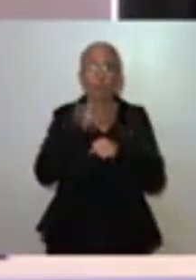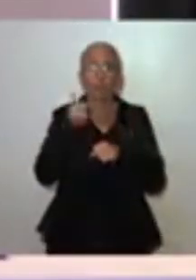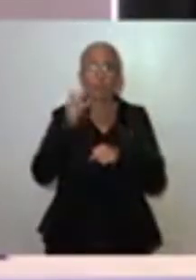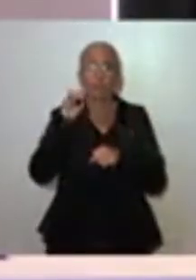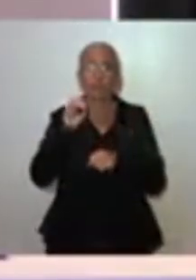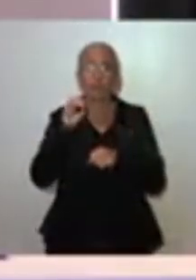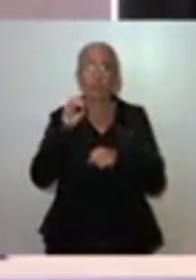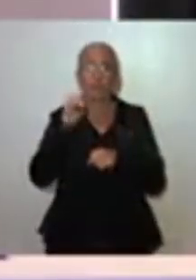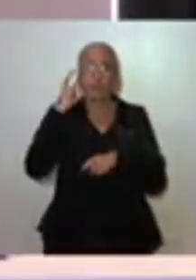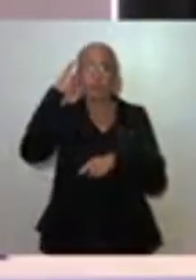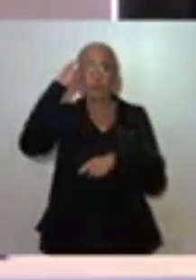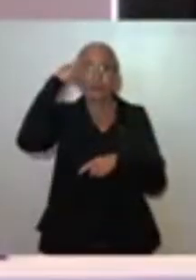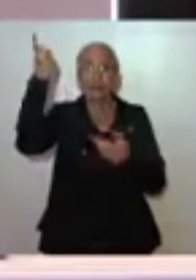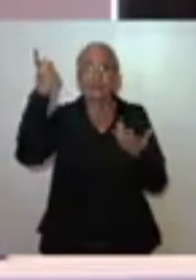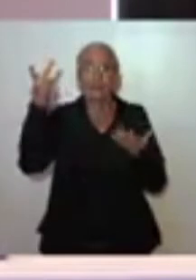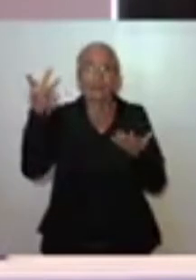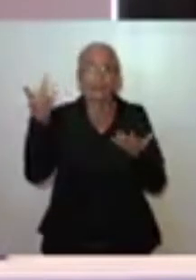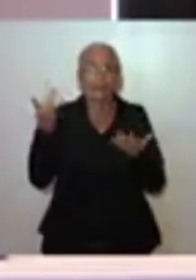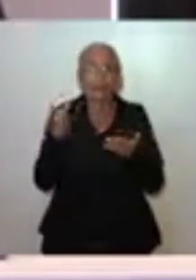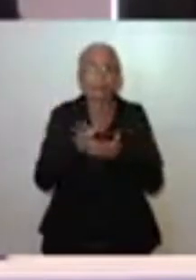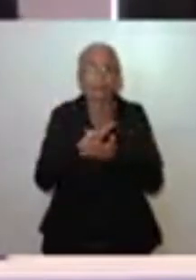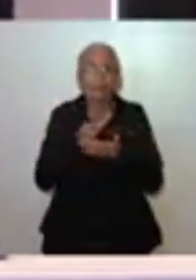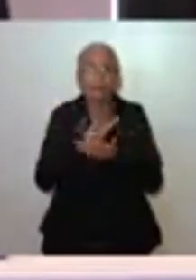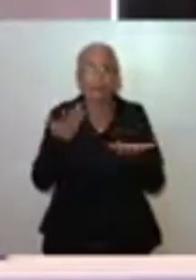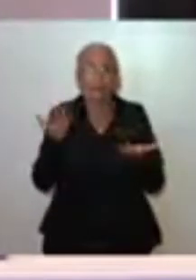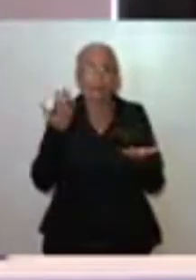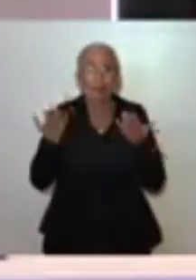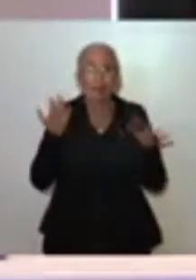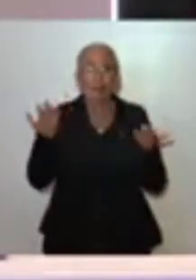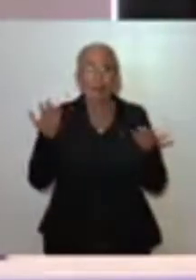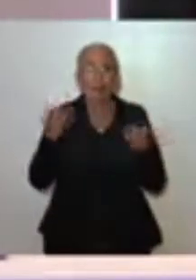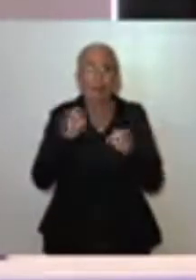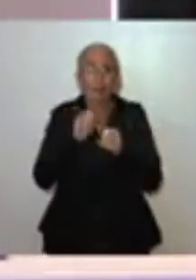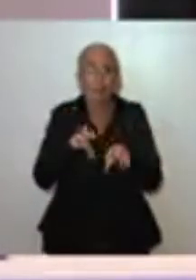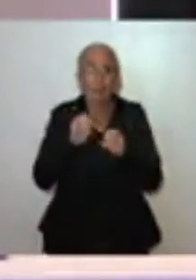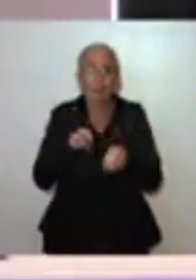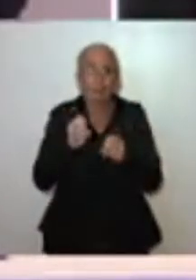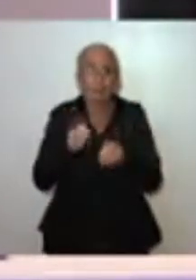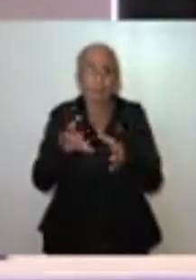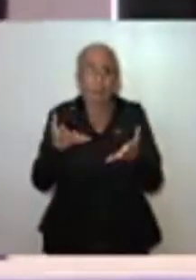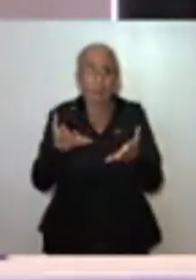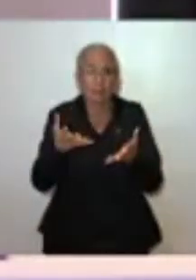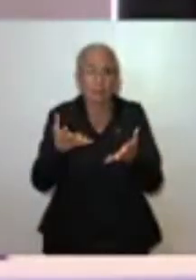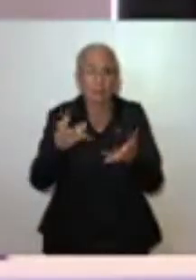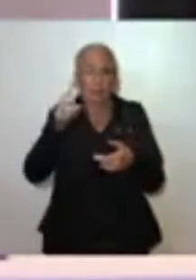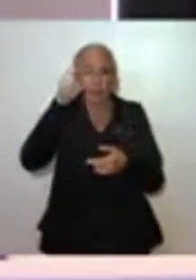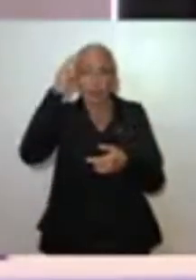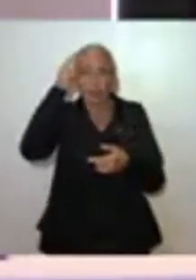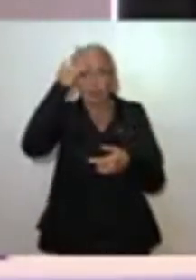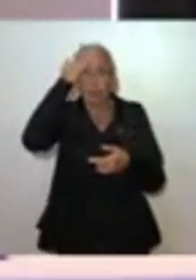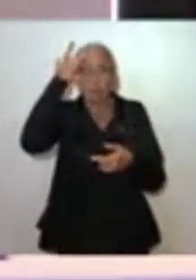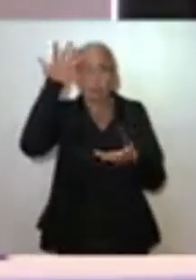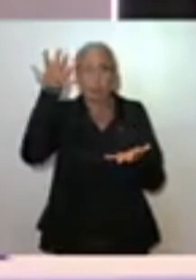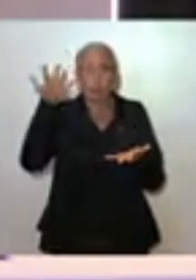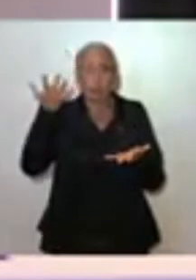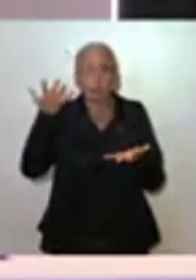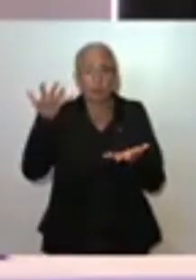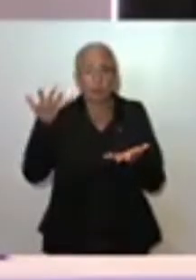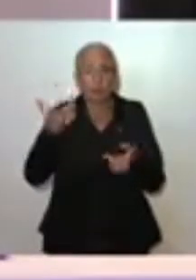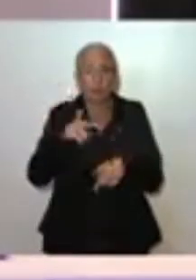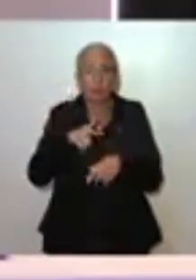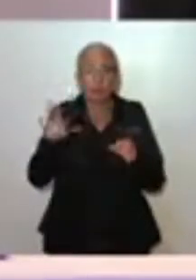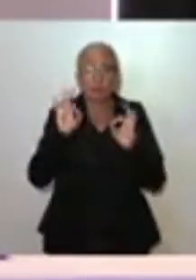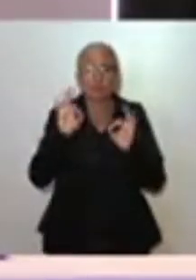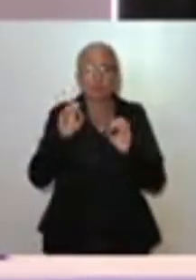cabeça de 10 completamente fora do lugar primeiro que se ensina ninguém a ser gay é uma circunstância da vida e